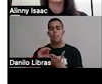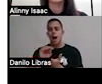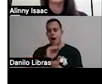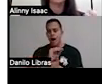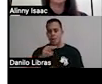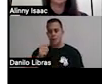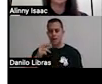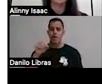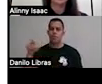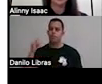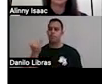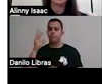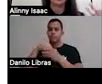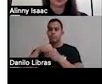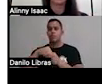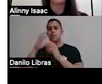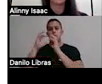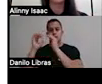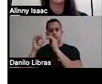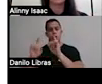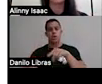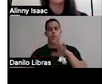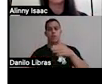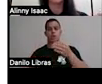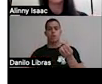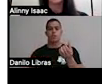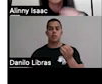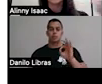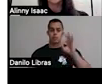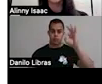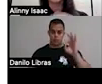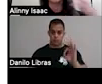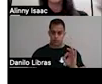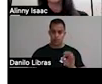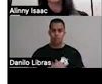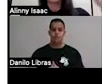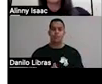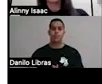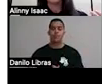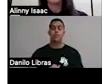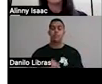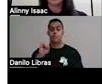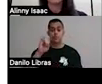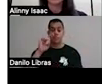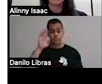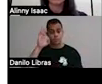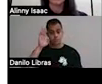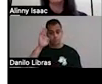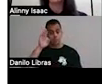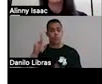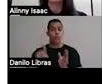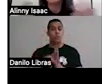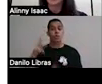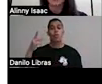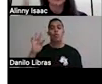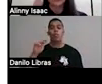tecido cerebral, então ele corresponde a cerca de 60% do seu peso seco. E quando a gente pensa em termos, né, de função, né, dos